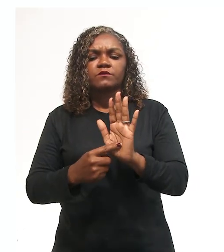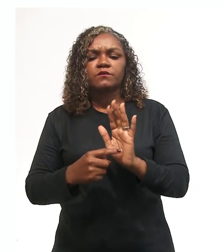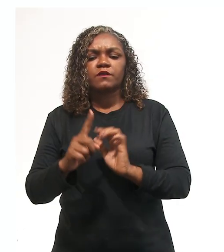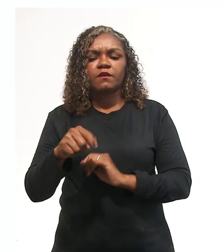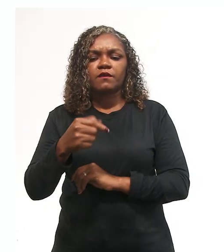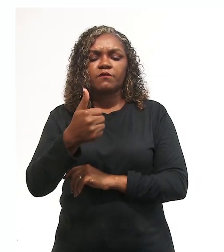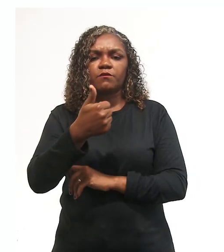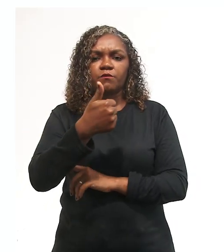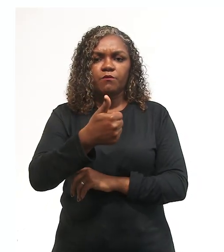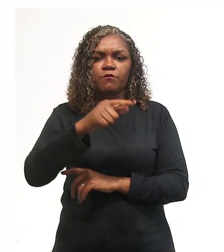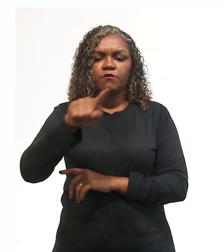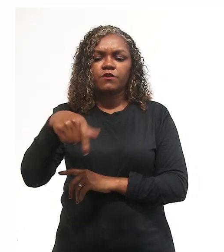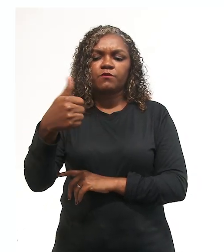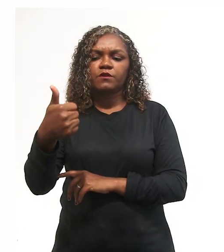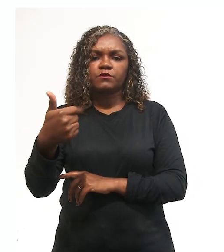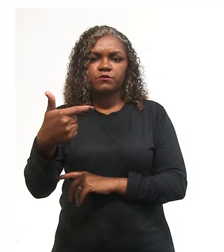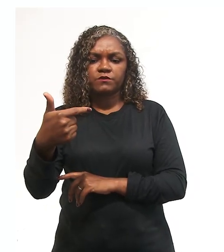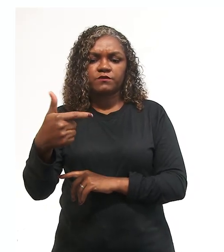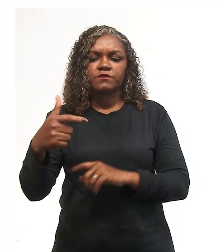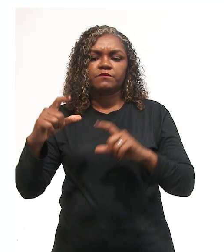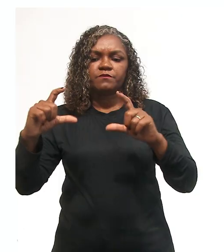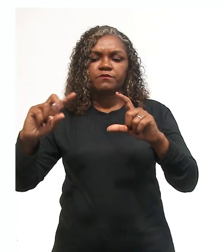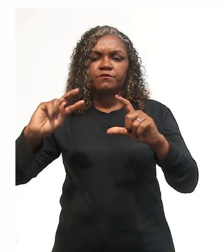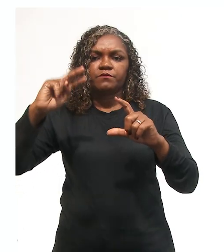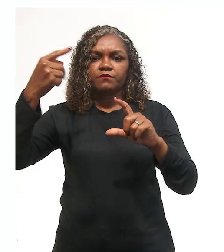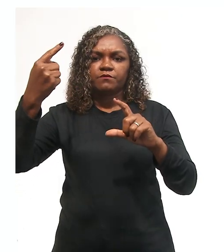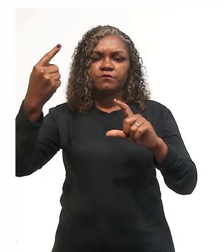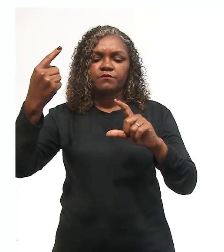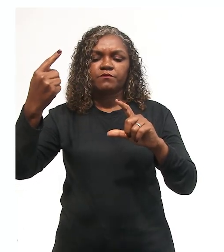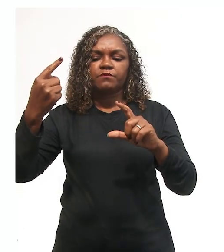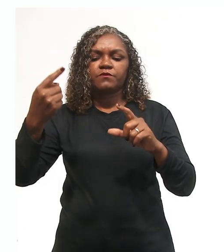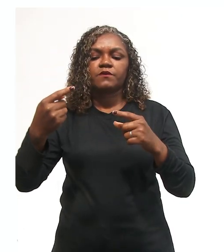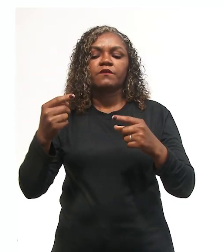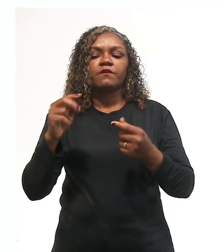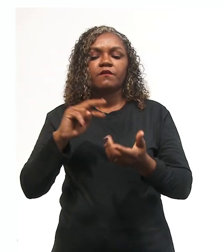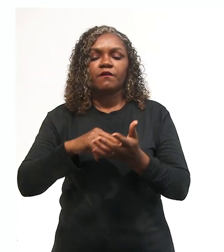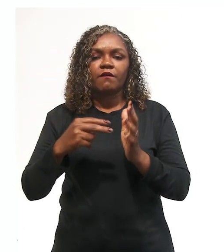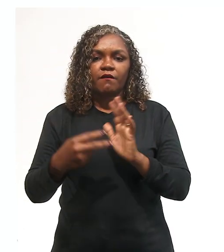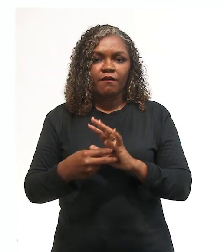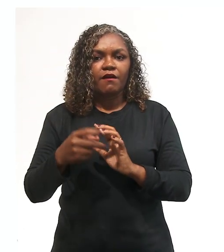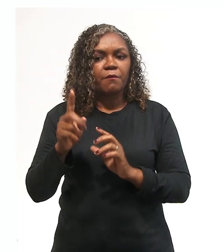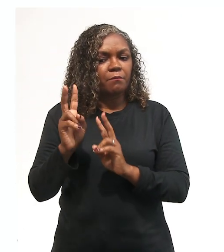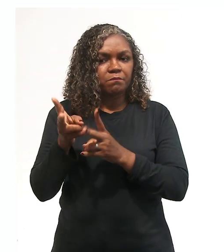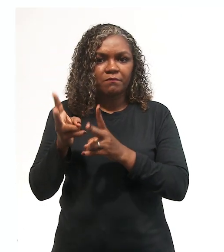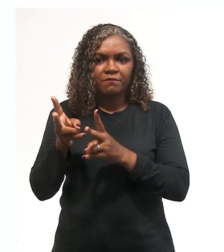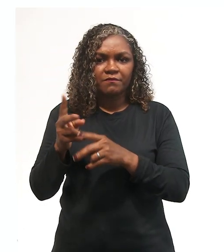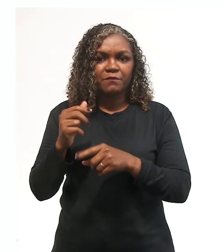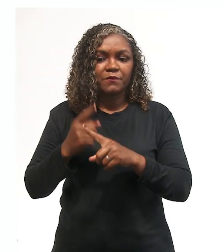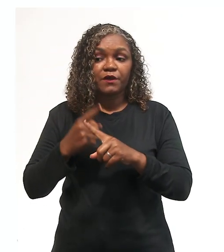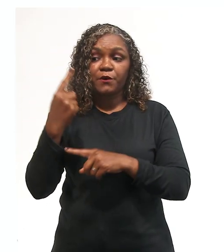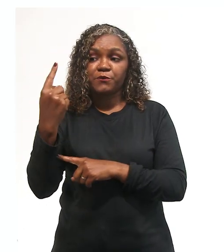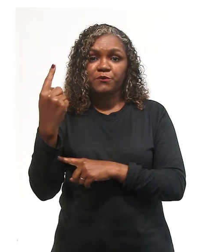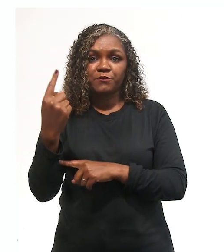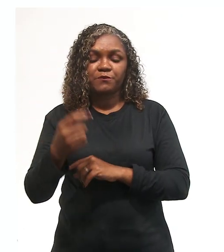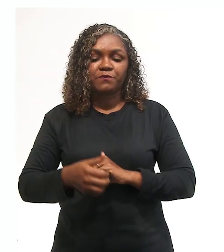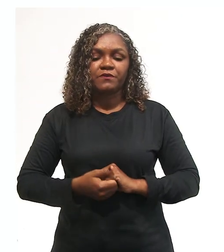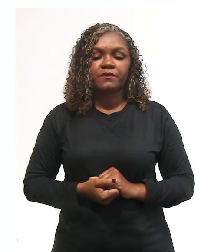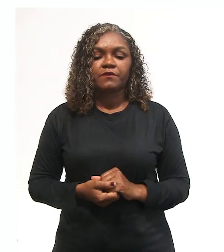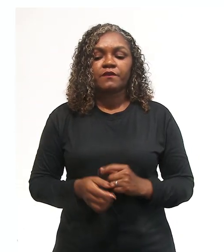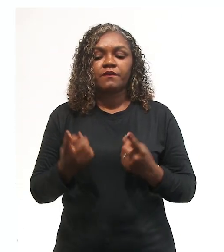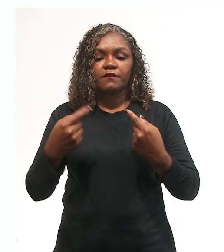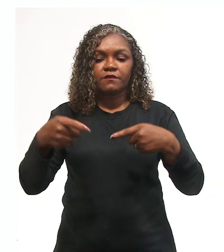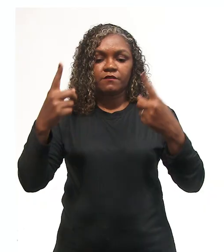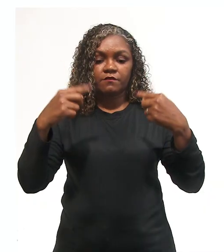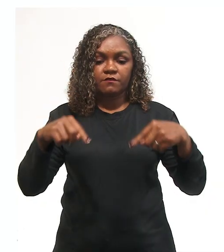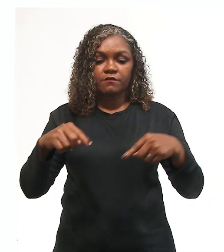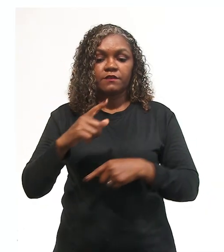1,12. 1,12 elevado a 1 vai ser o próprio 1,12. E aí, nós vamos ter aqui,